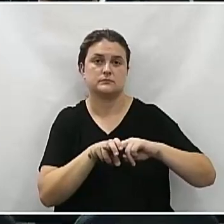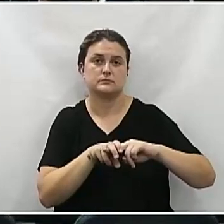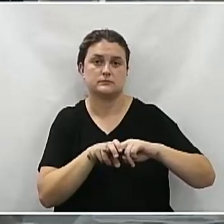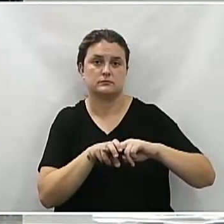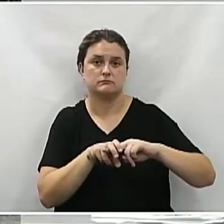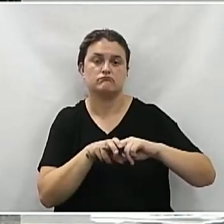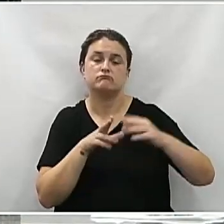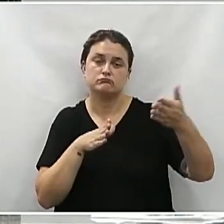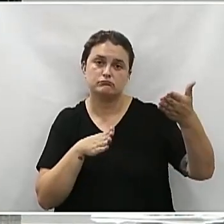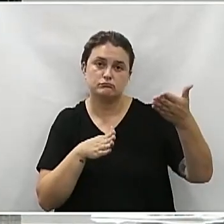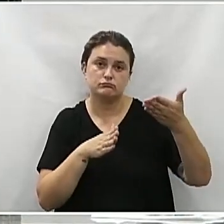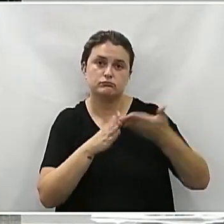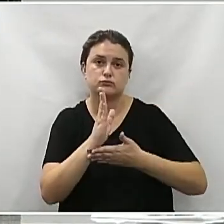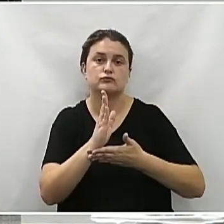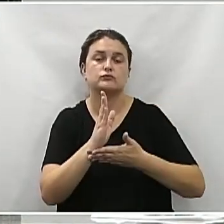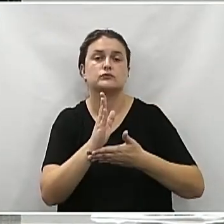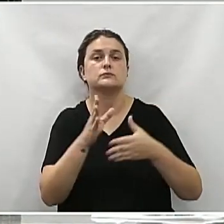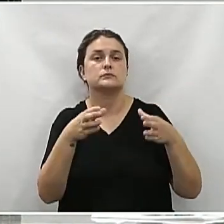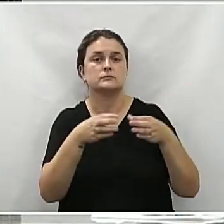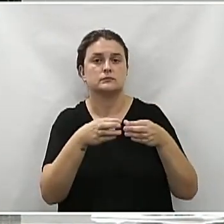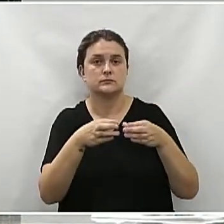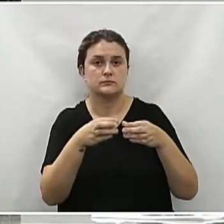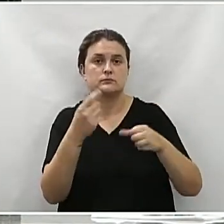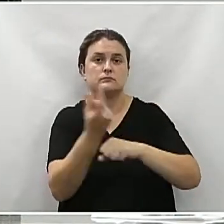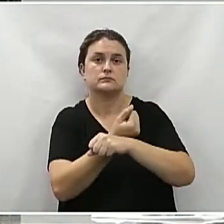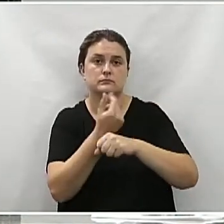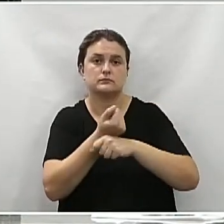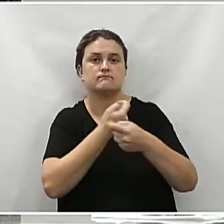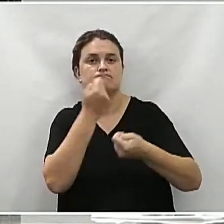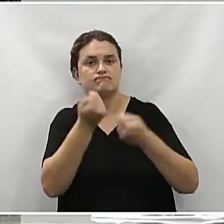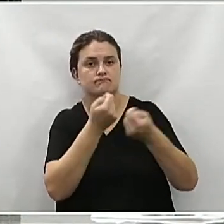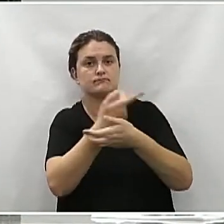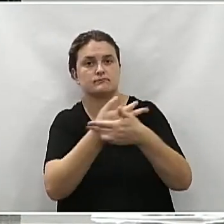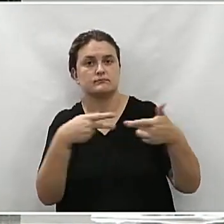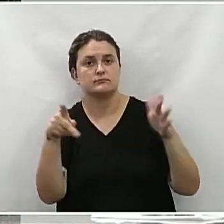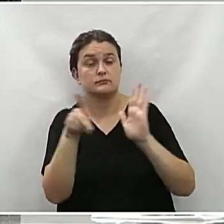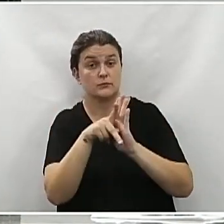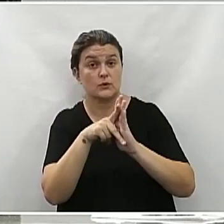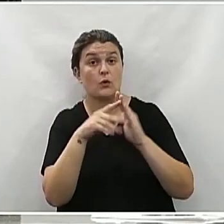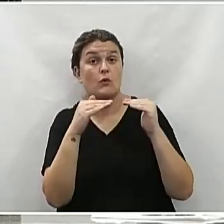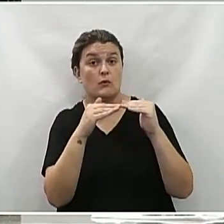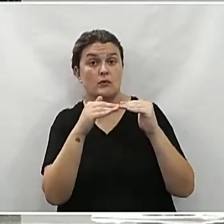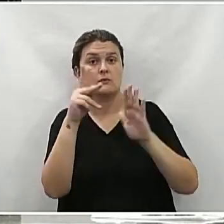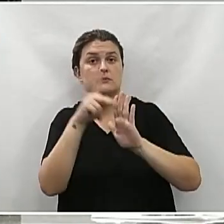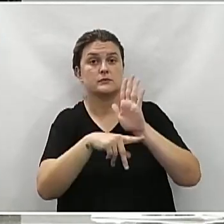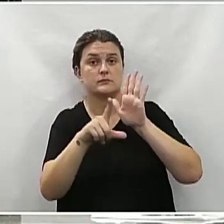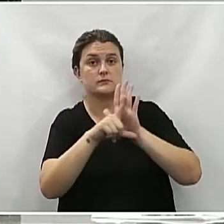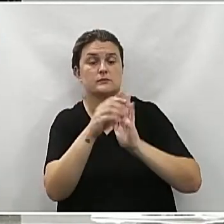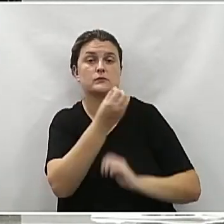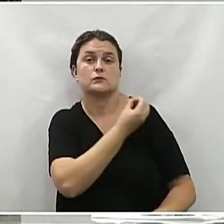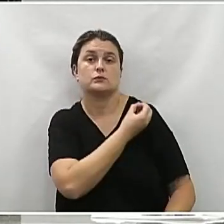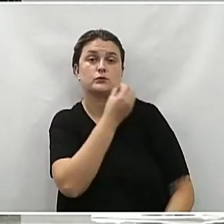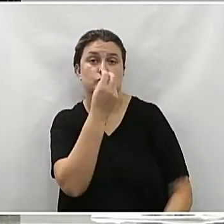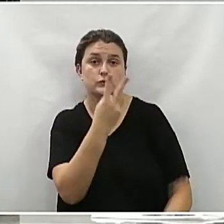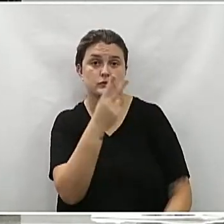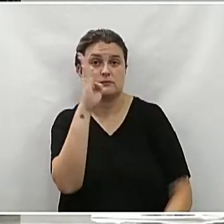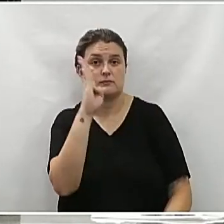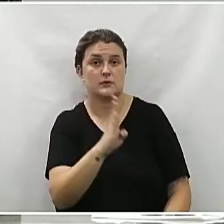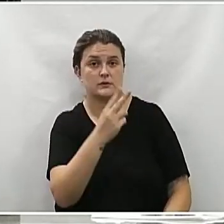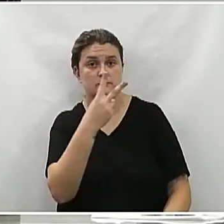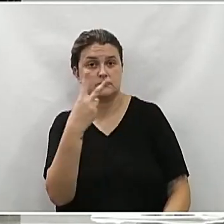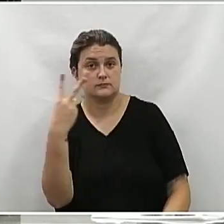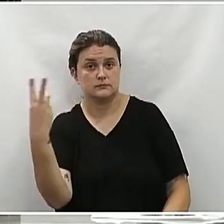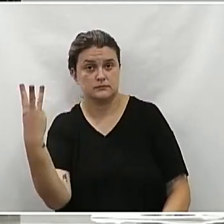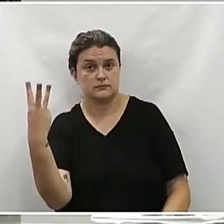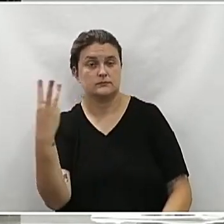estão. Aprovado o parecer fundamentado da Comissão de Finanças, Orçamento e Patrimônio, favorável ao projeto de lei ordinária número 2 de